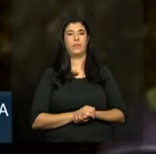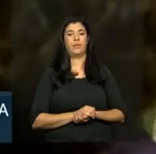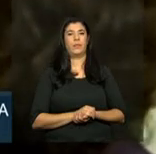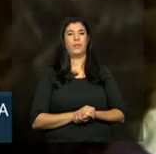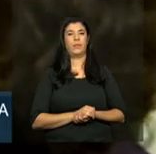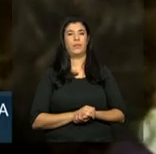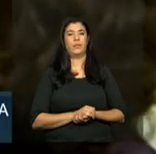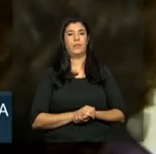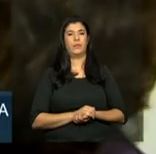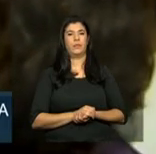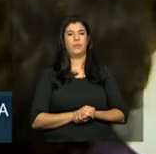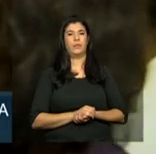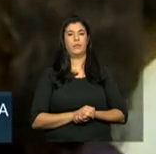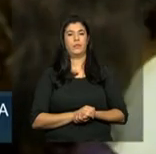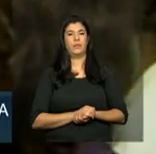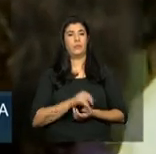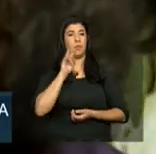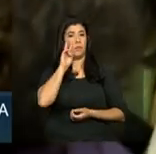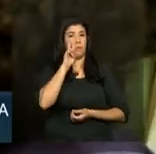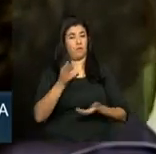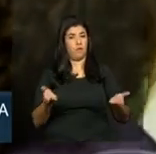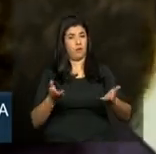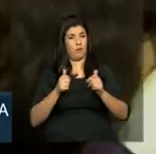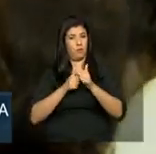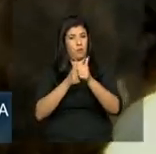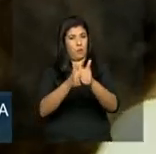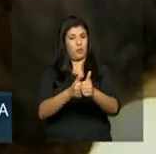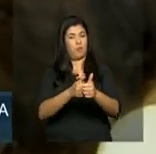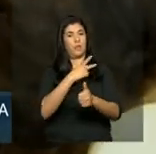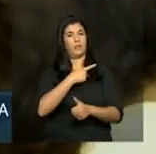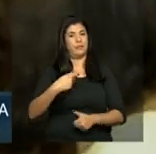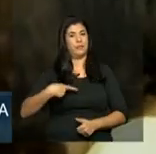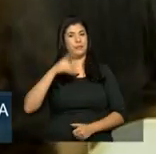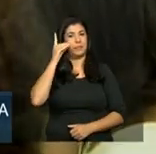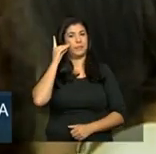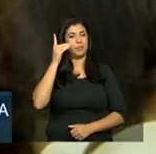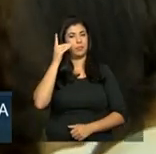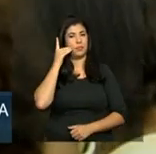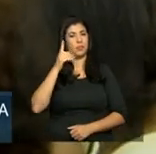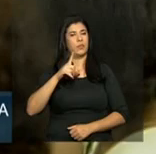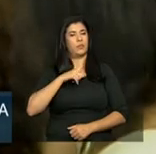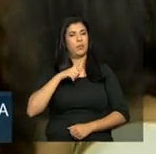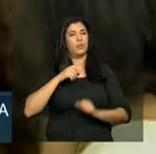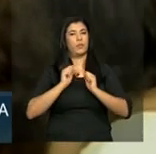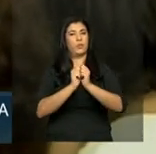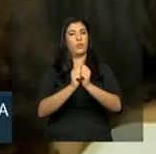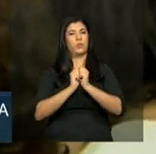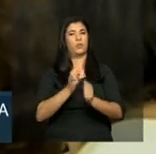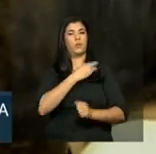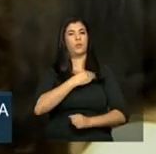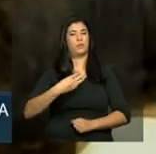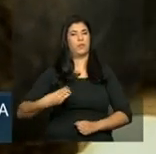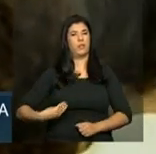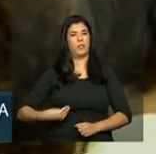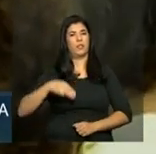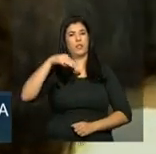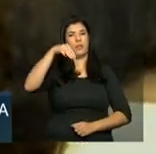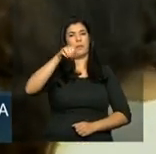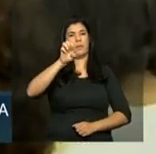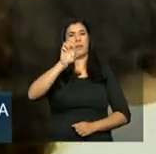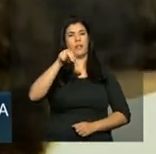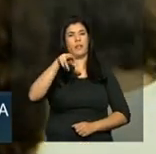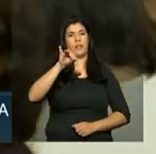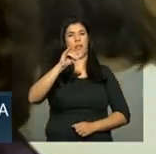2016 aí nas imagens você acompanha a presidenta Dilma Roussef que está também com a ministra Eleonora menic da